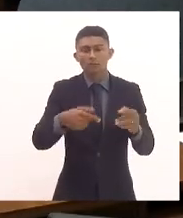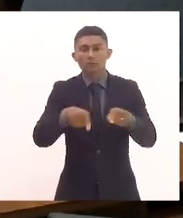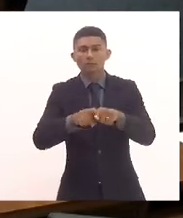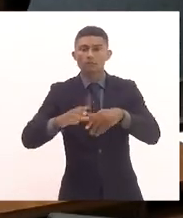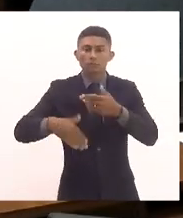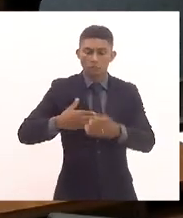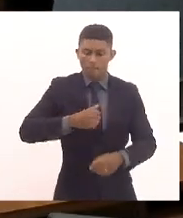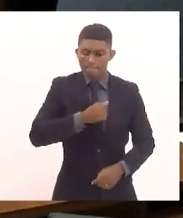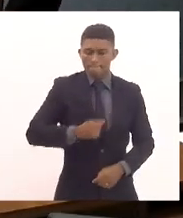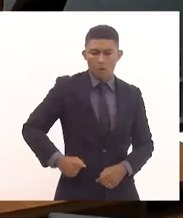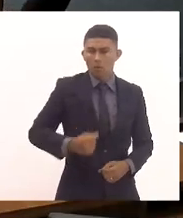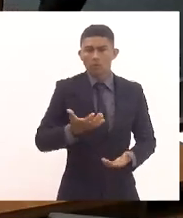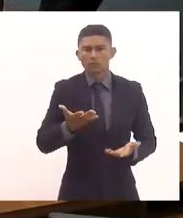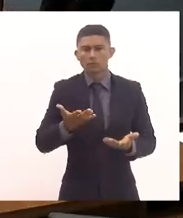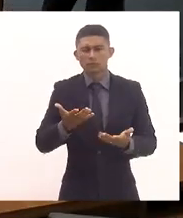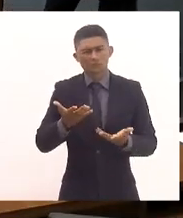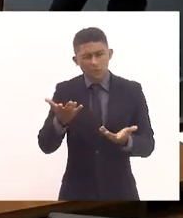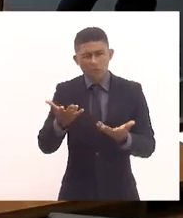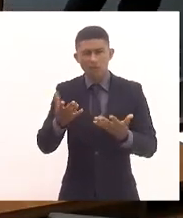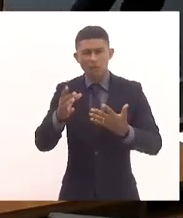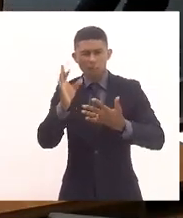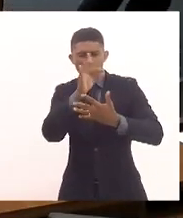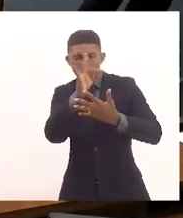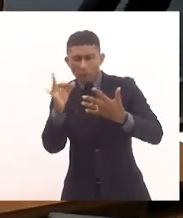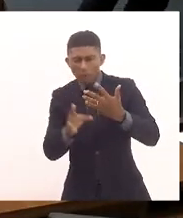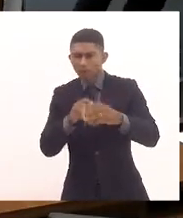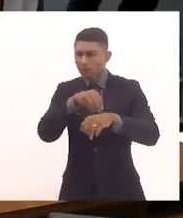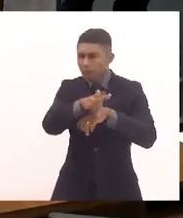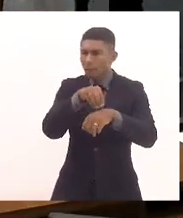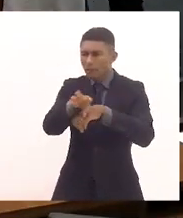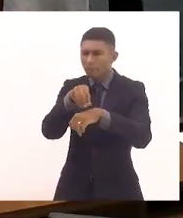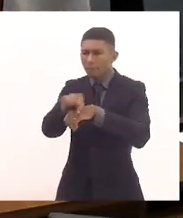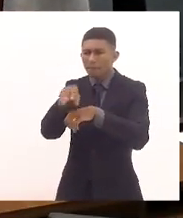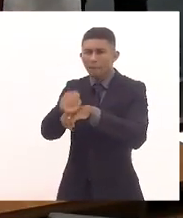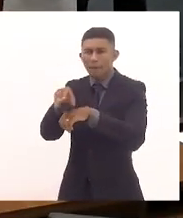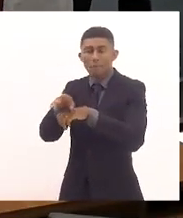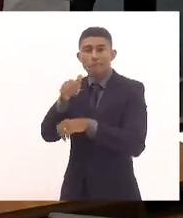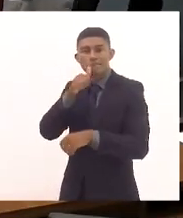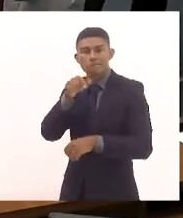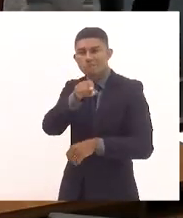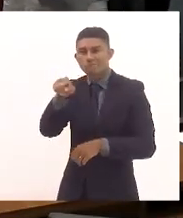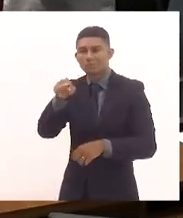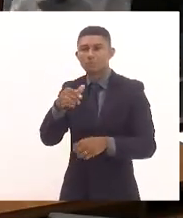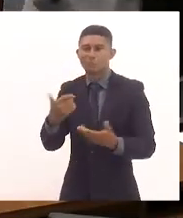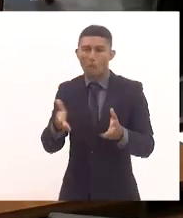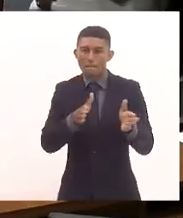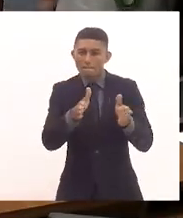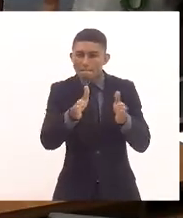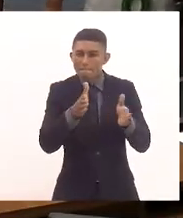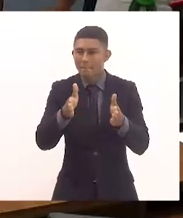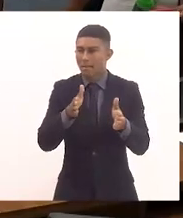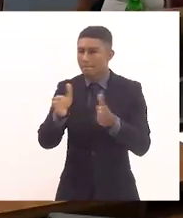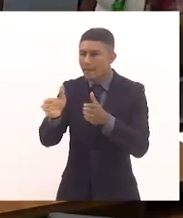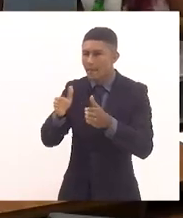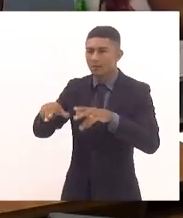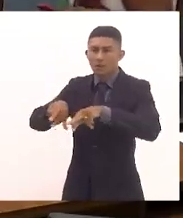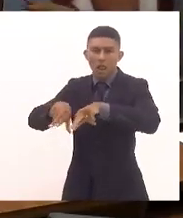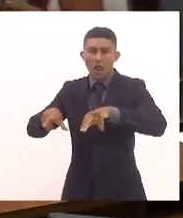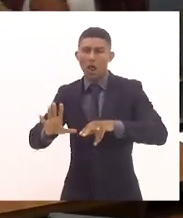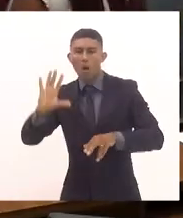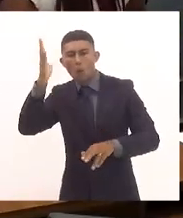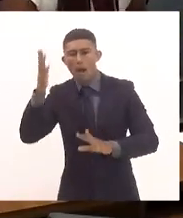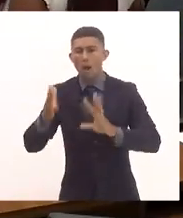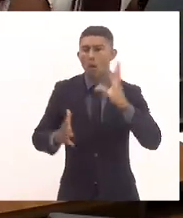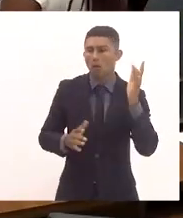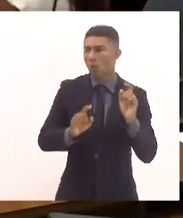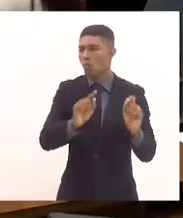Então, está levando orientações às mulheres nessas etapas do que acontece com a